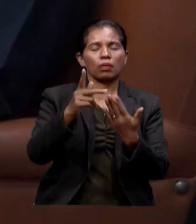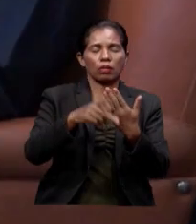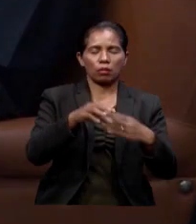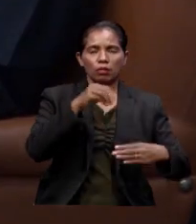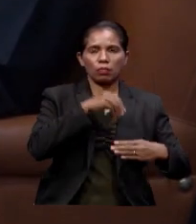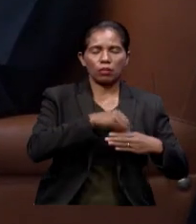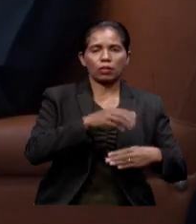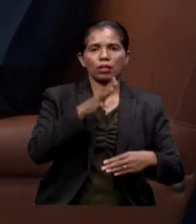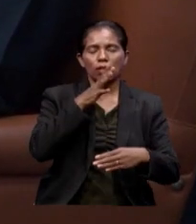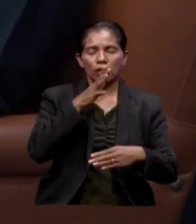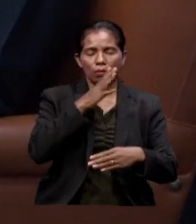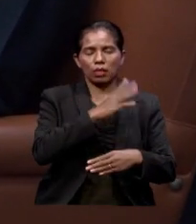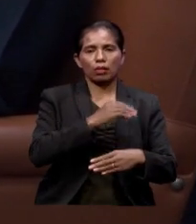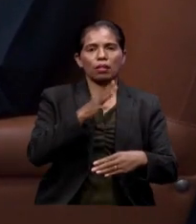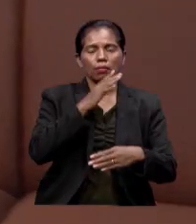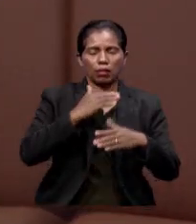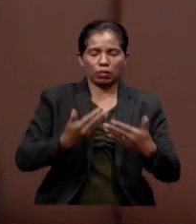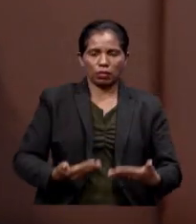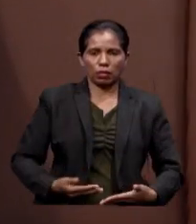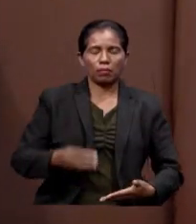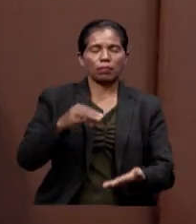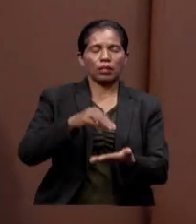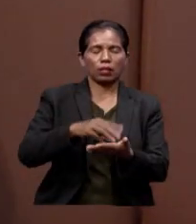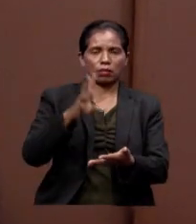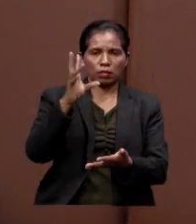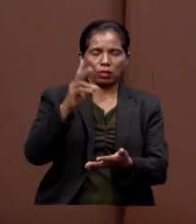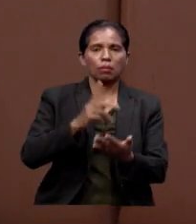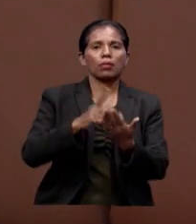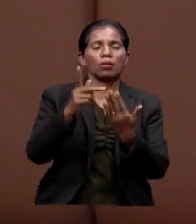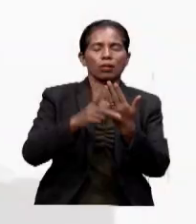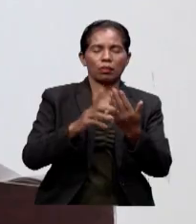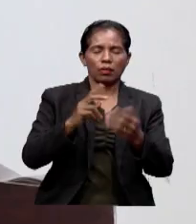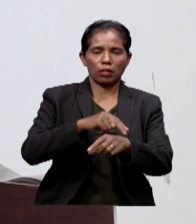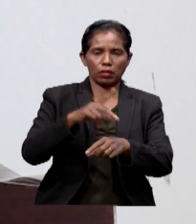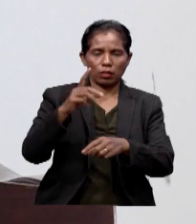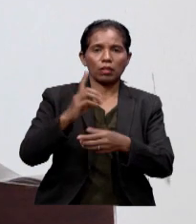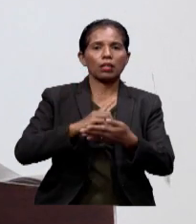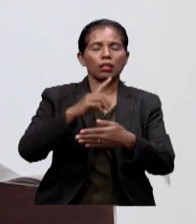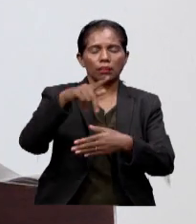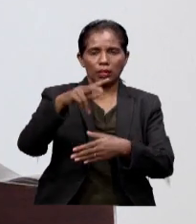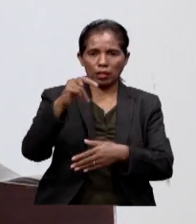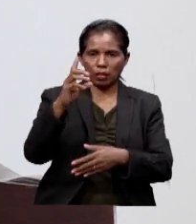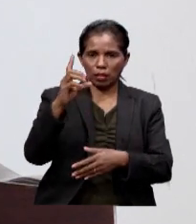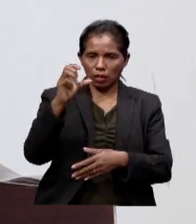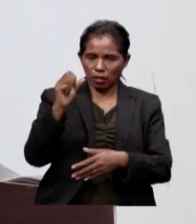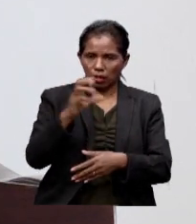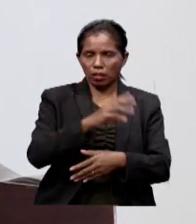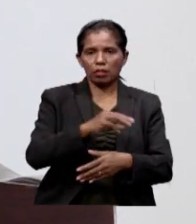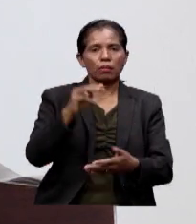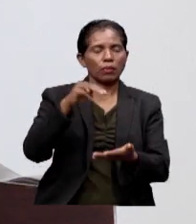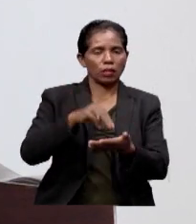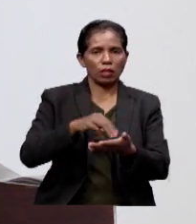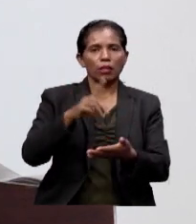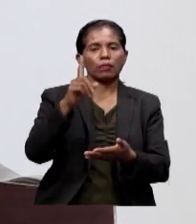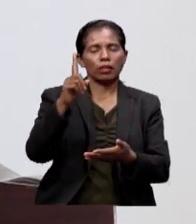Geração Fong no Inan Isirua, milhão hito ba programa nacional desenvolvimento suco KPNDS, no milhão idaresin